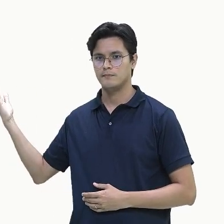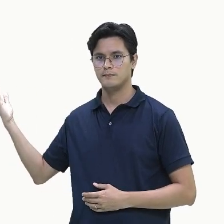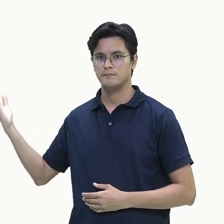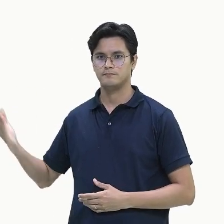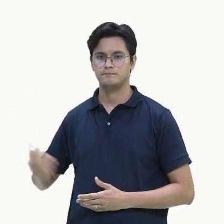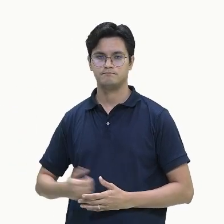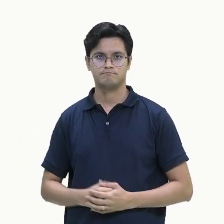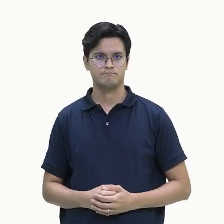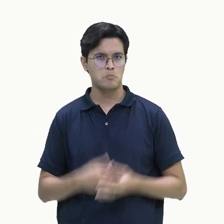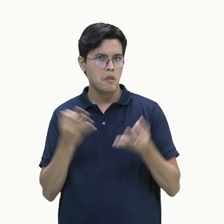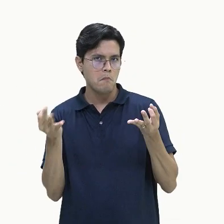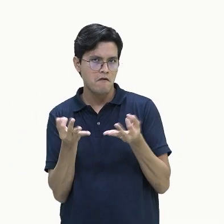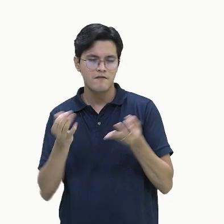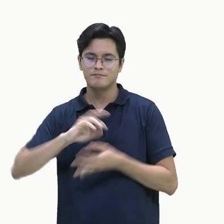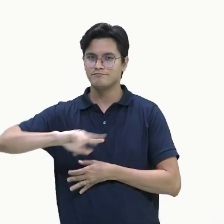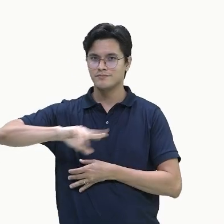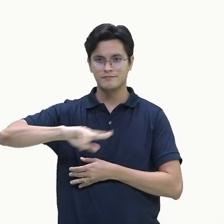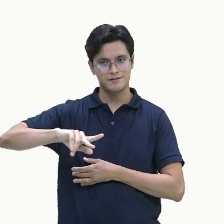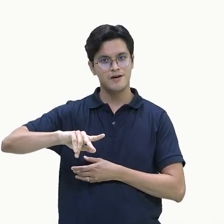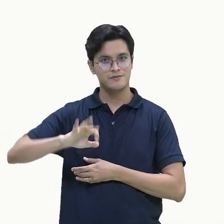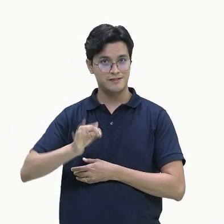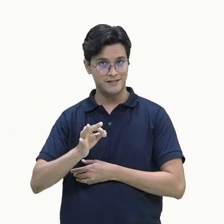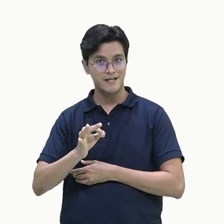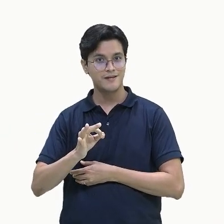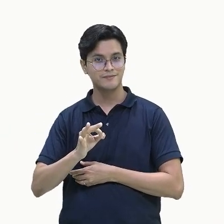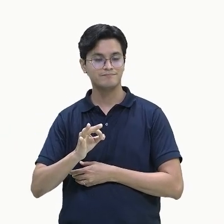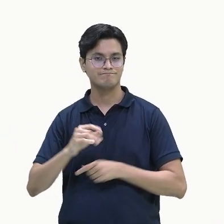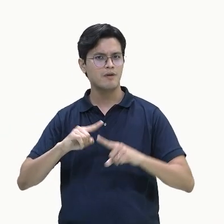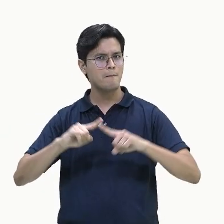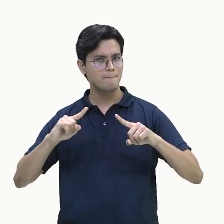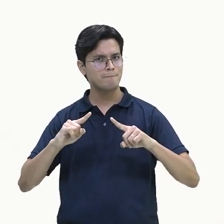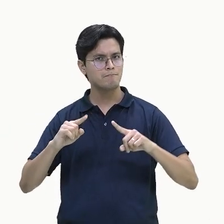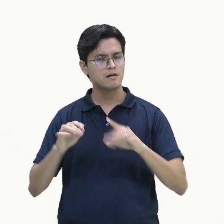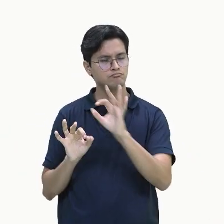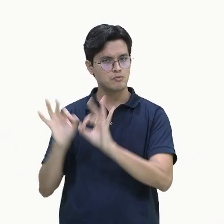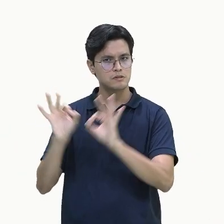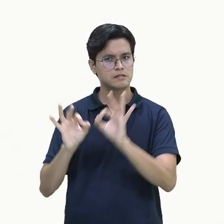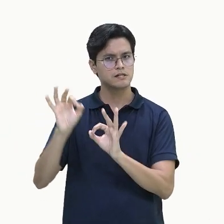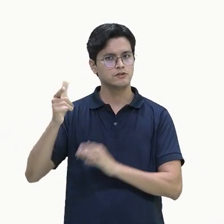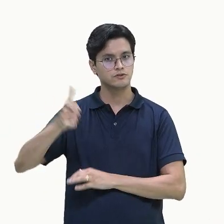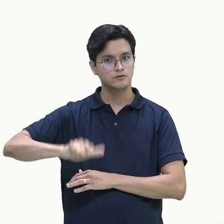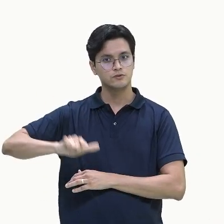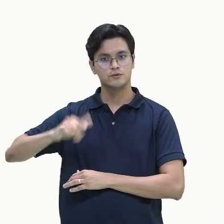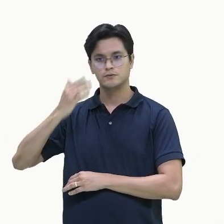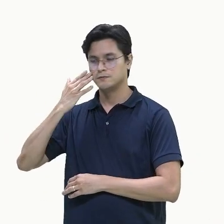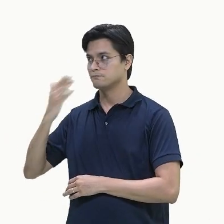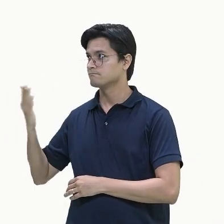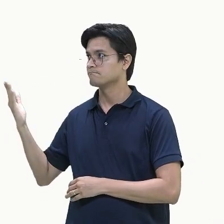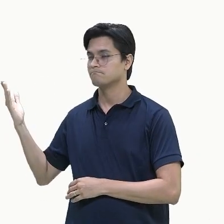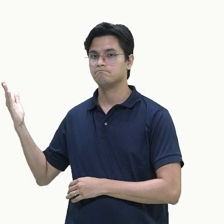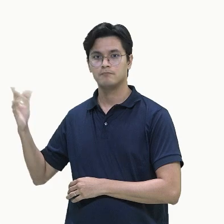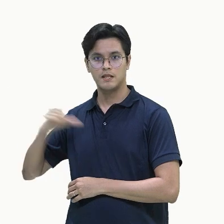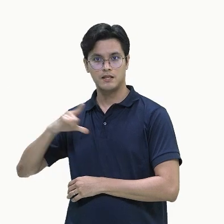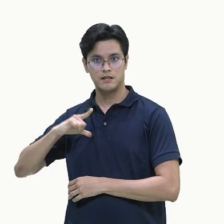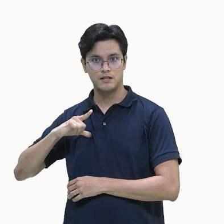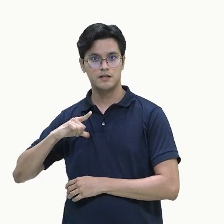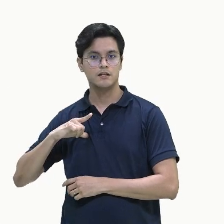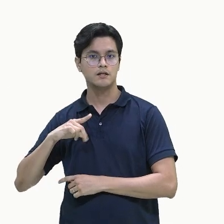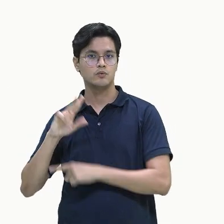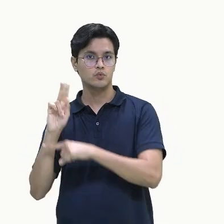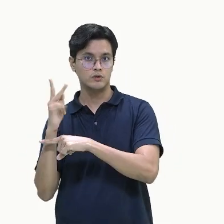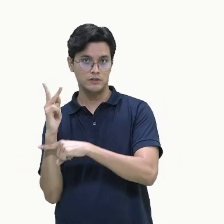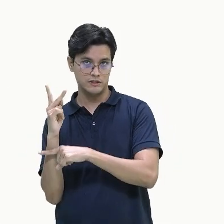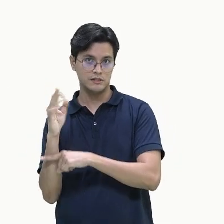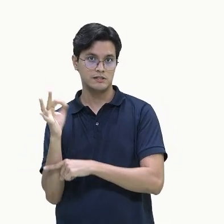Não vai ficar perfeito, porque eu não sou um Leonardo da Vinci, né? Mas vem aqui o hidrogênio e ele vai estar ligado aqui com